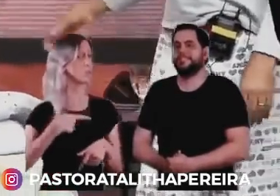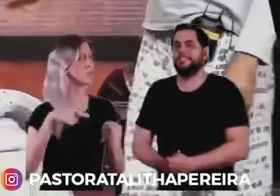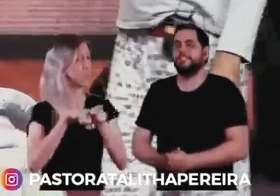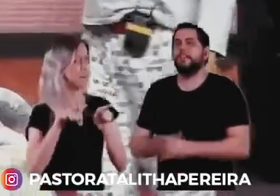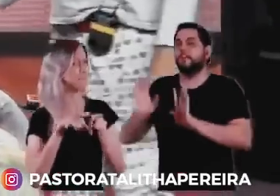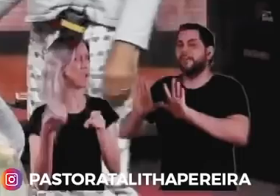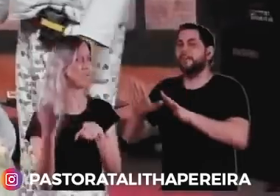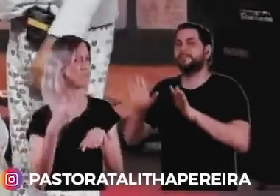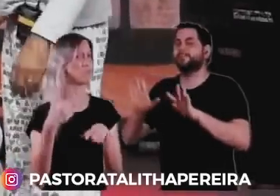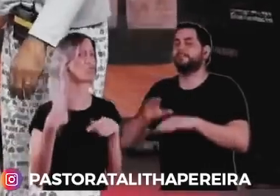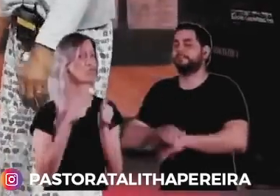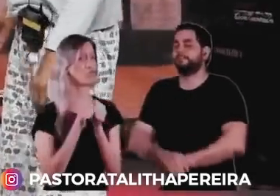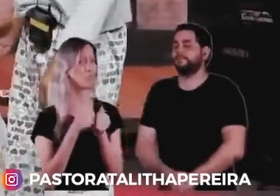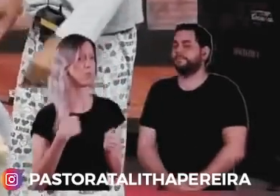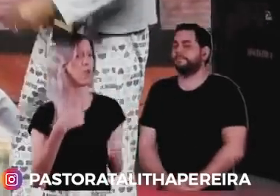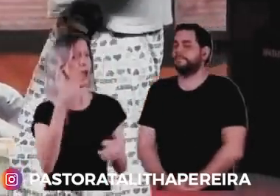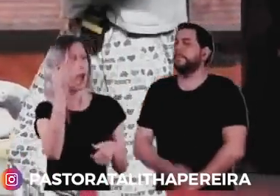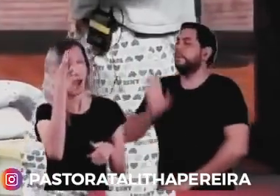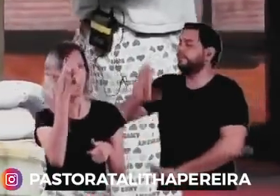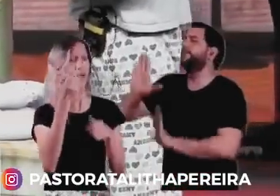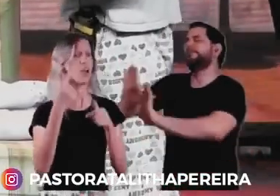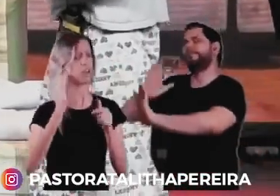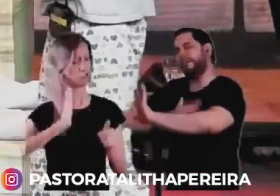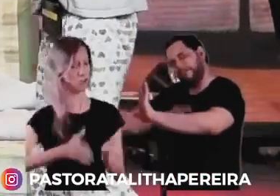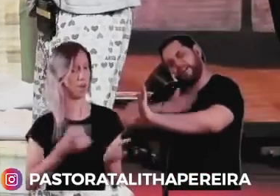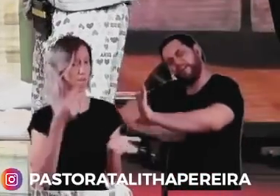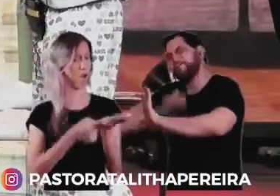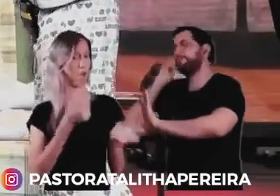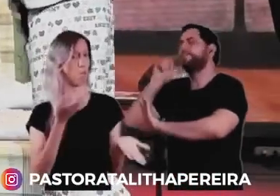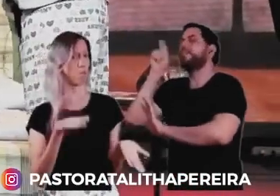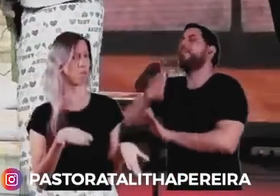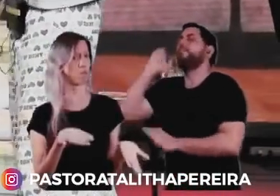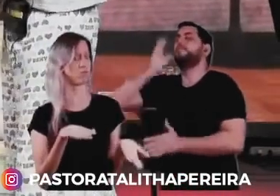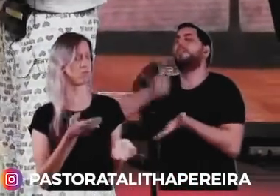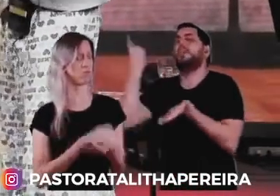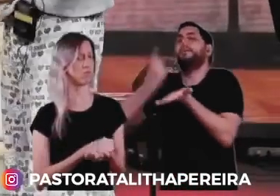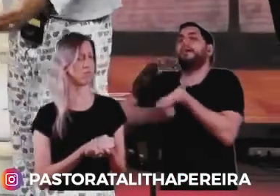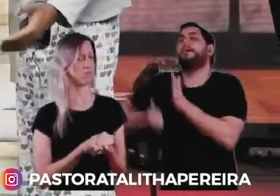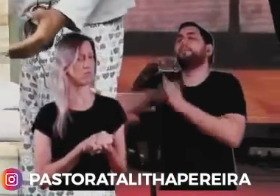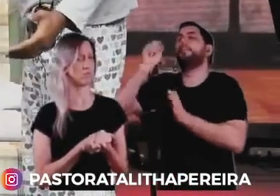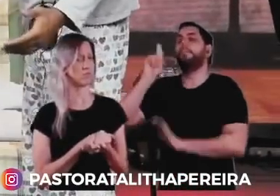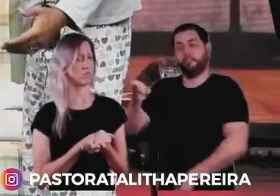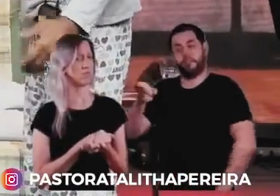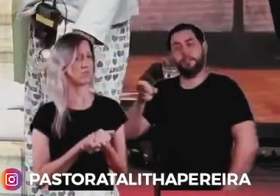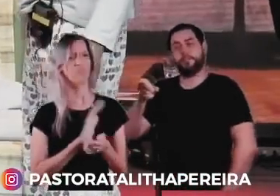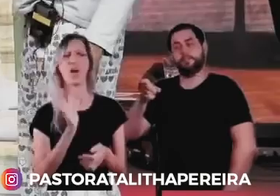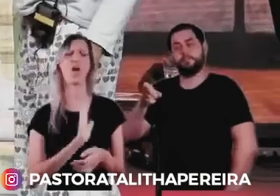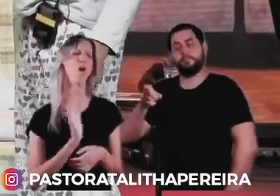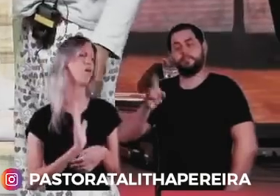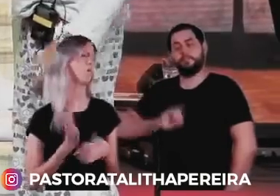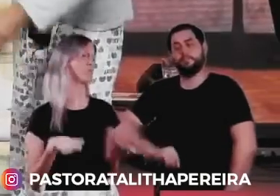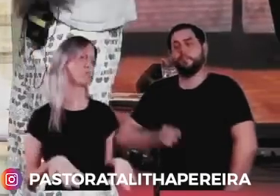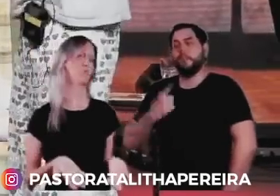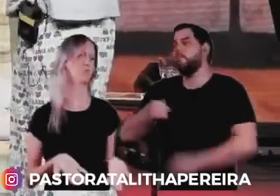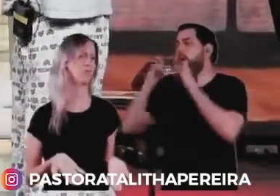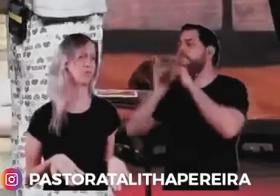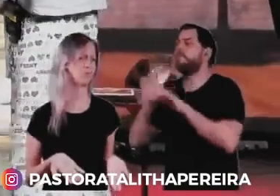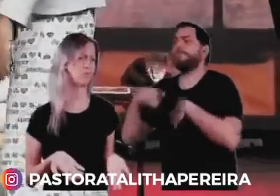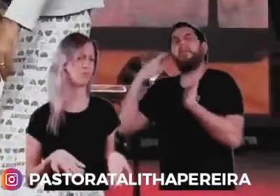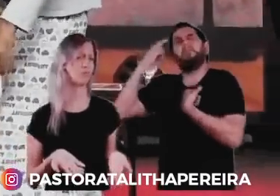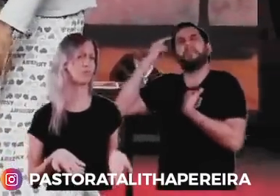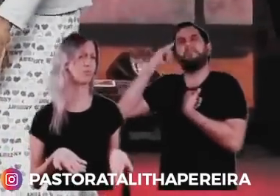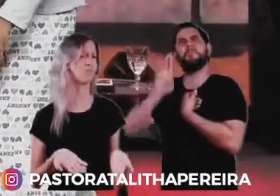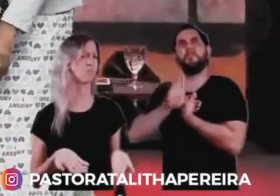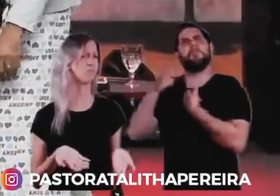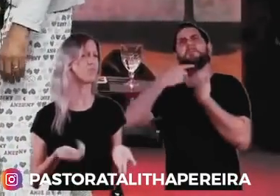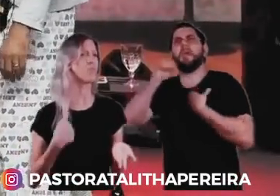O compromisso que eu tenho nessa hora. É, amanhã vai ser o dia das pastoras. Filha, deixa eu dizer uma coisa a você. Eu já tinha marcado primeiro que você, tá? Não, filho. Não comuniquei, porque eu nem imaginava que você